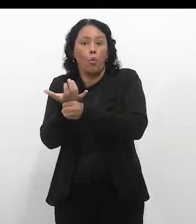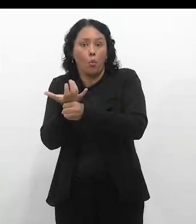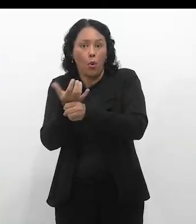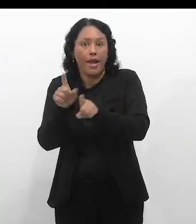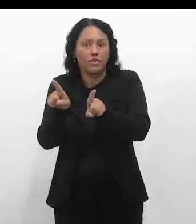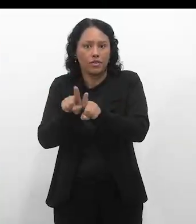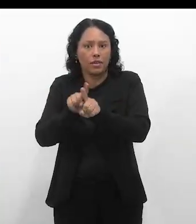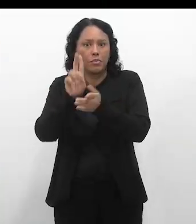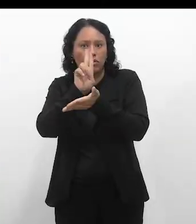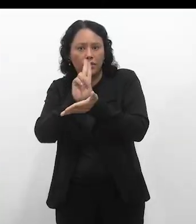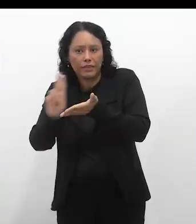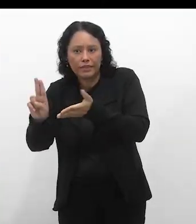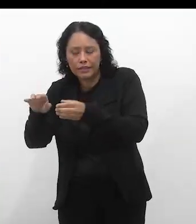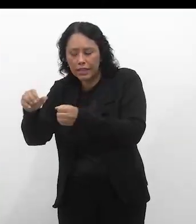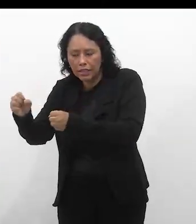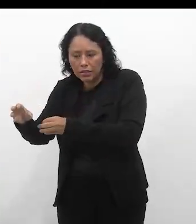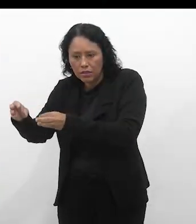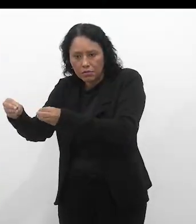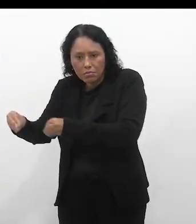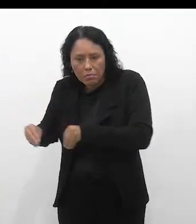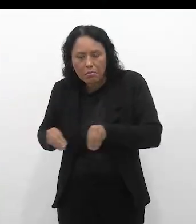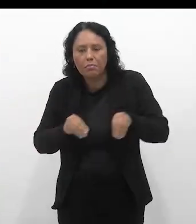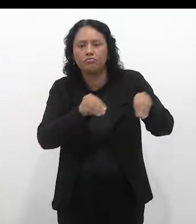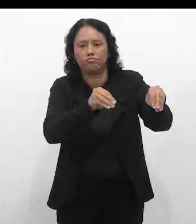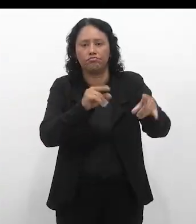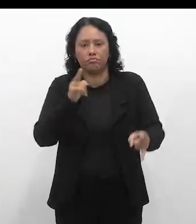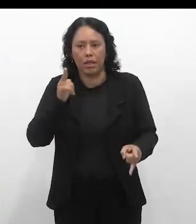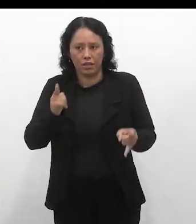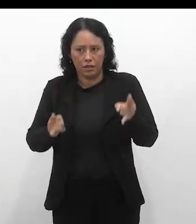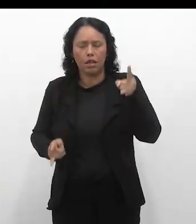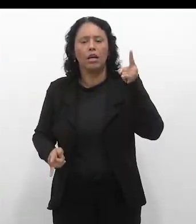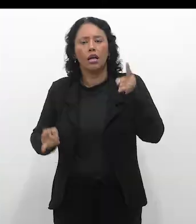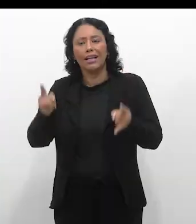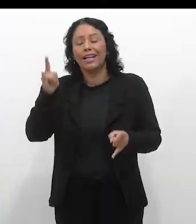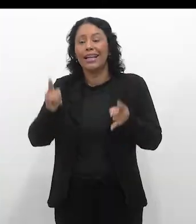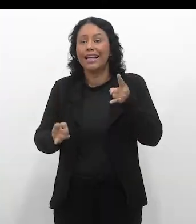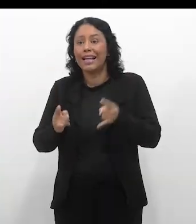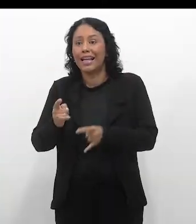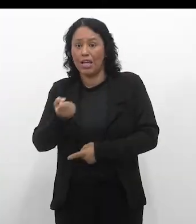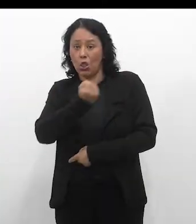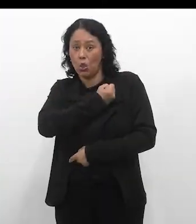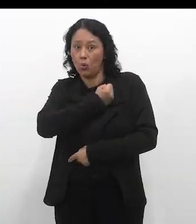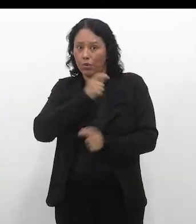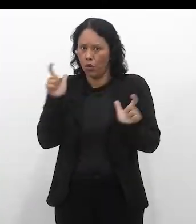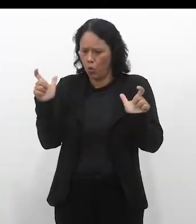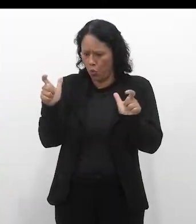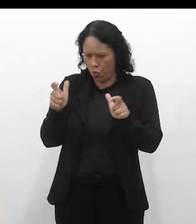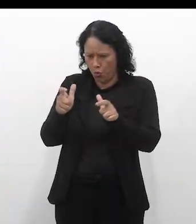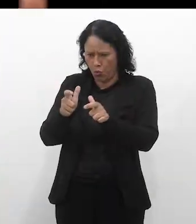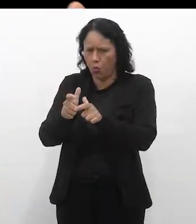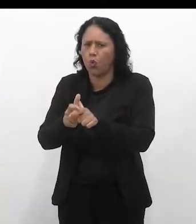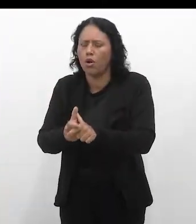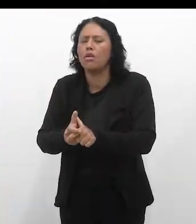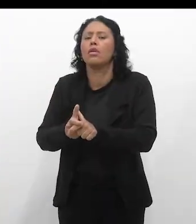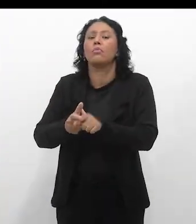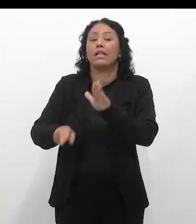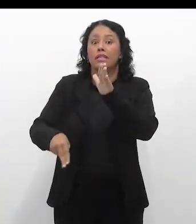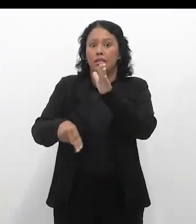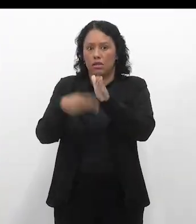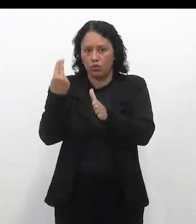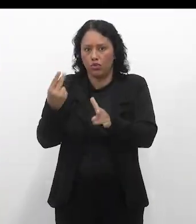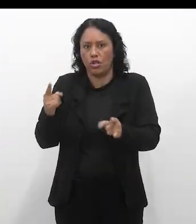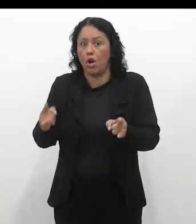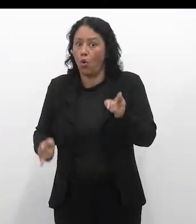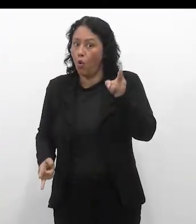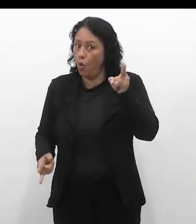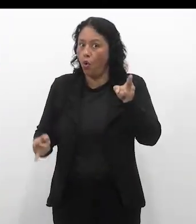sido muito importante para a gente. A gente tem um número limitado de cirurgias com robô, mas tem pacientes específicas que são